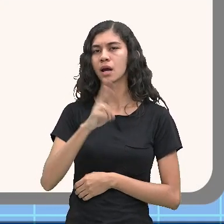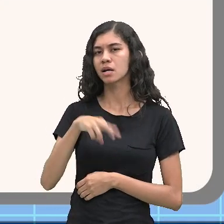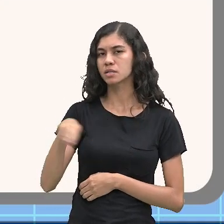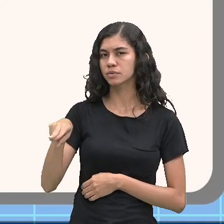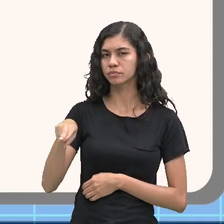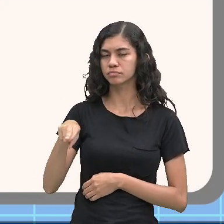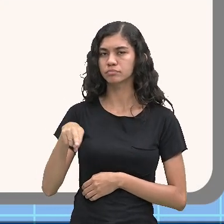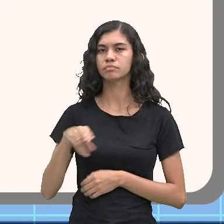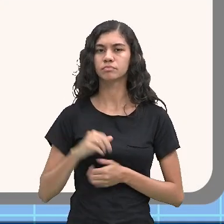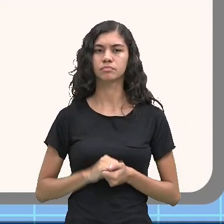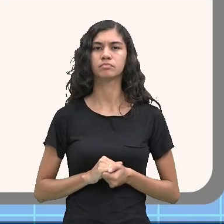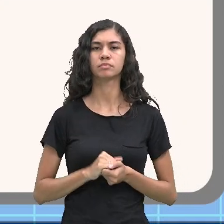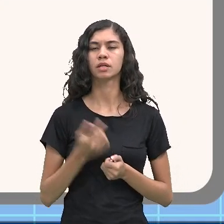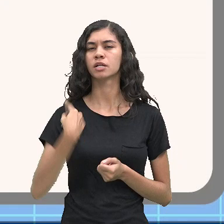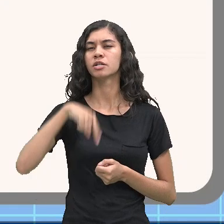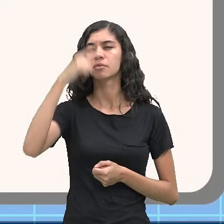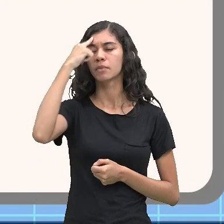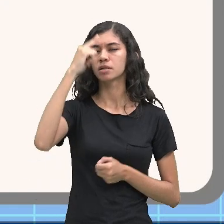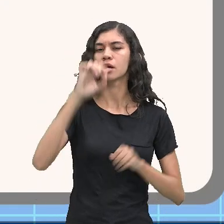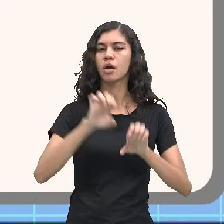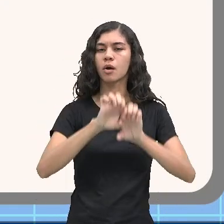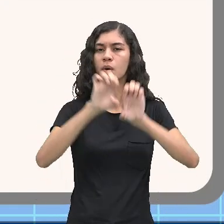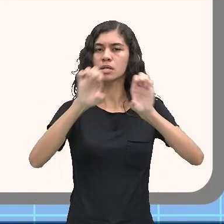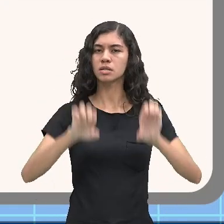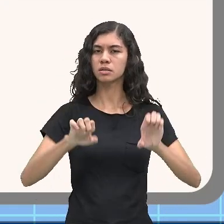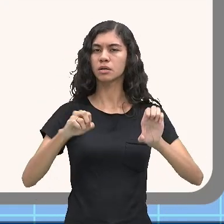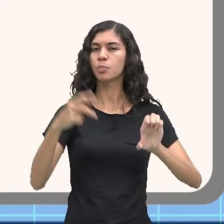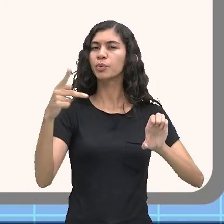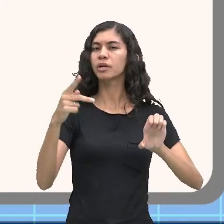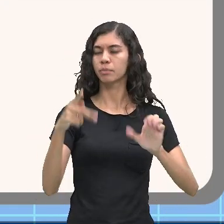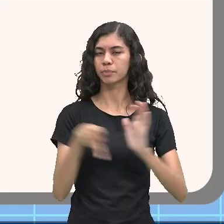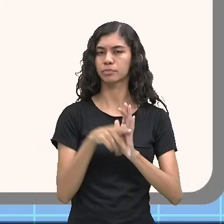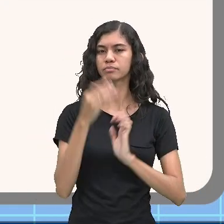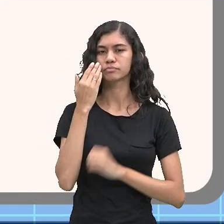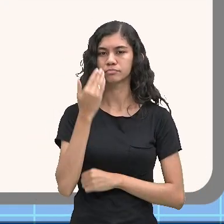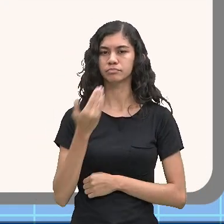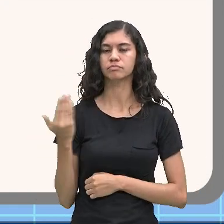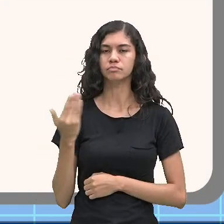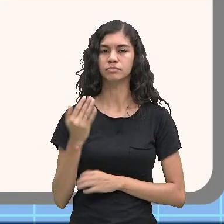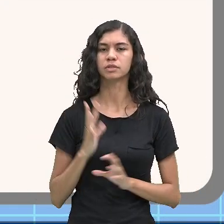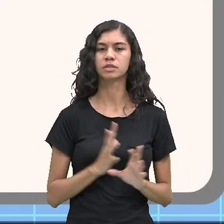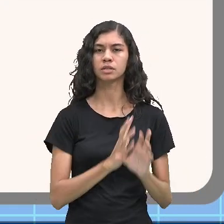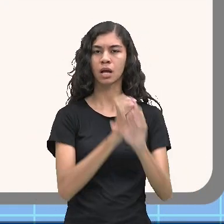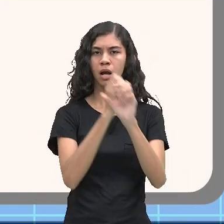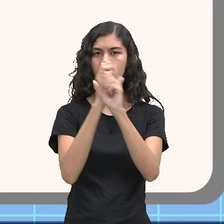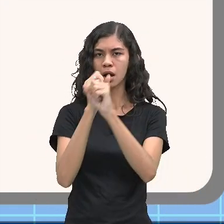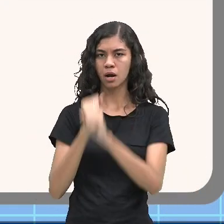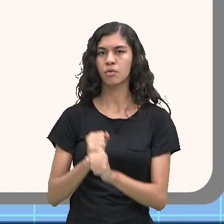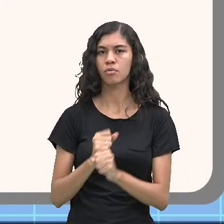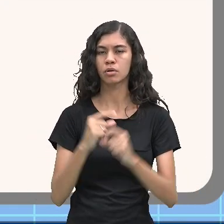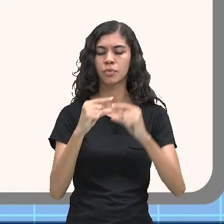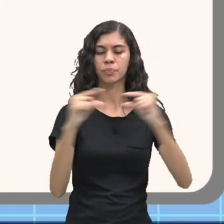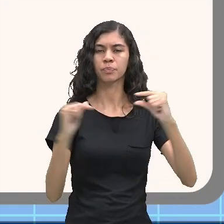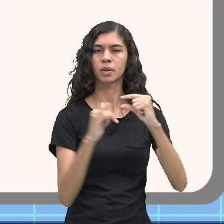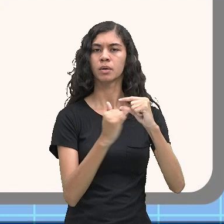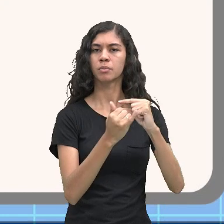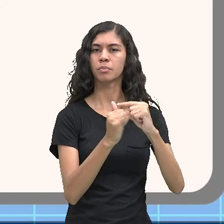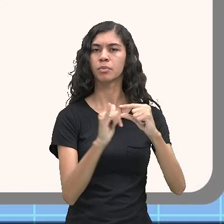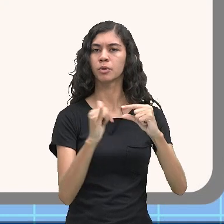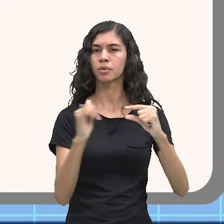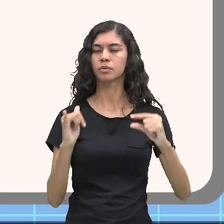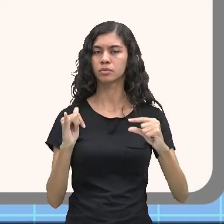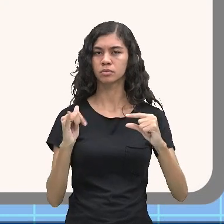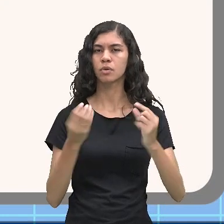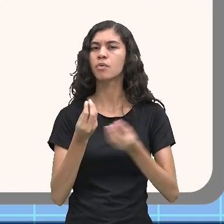leva à equação de Pouillet. Olha só a equação. Aí nós calculamos a corrente elétrica. Para calcular a corrente elétrica